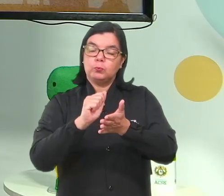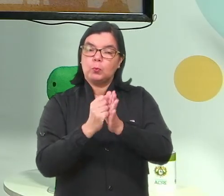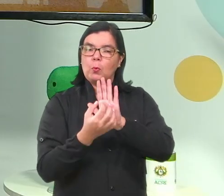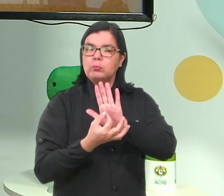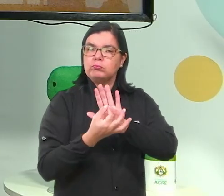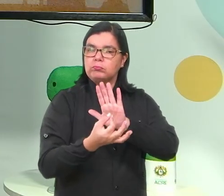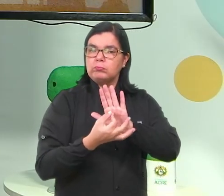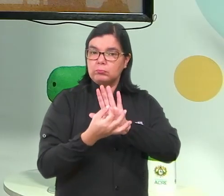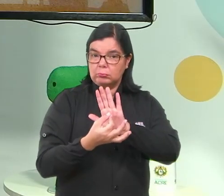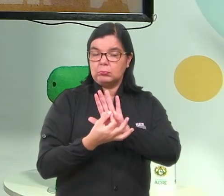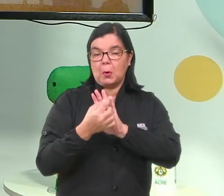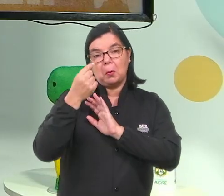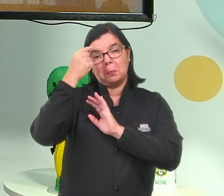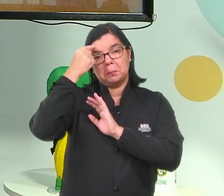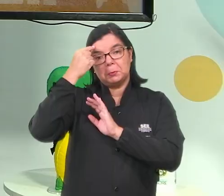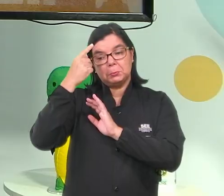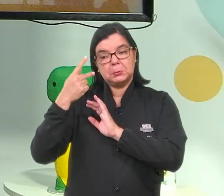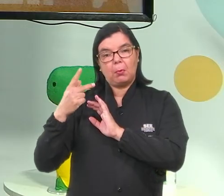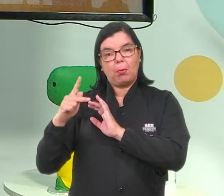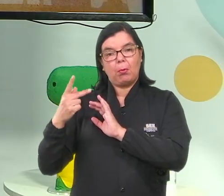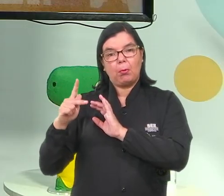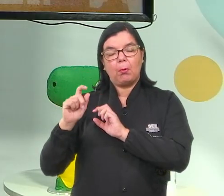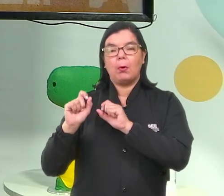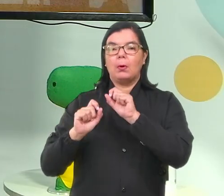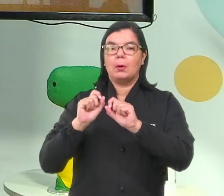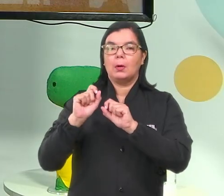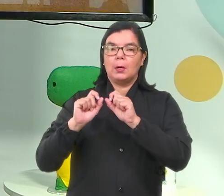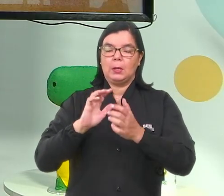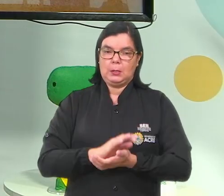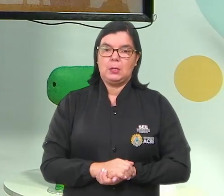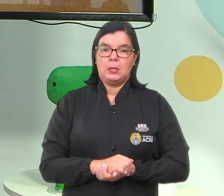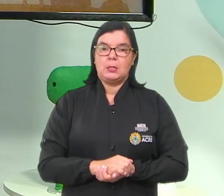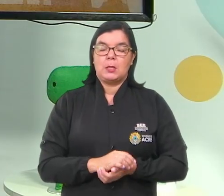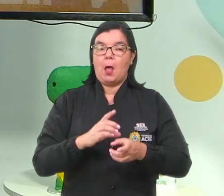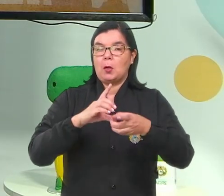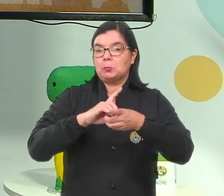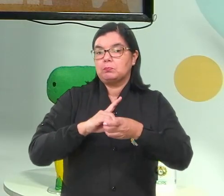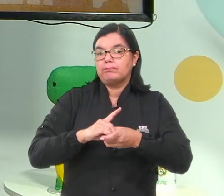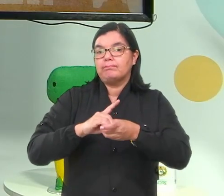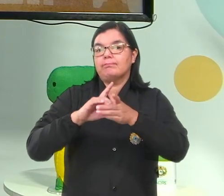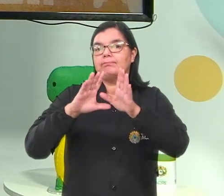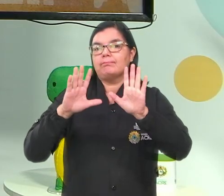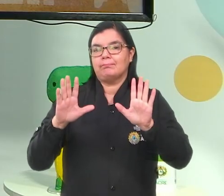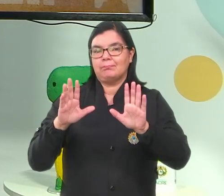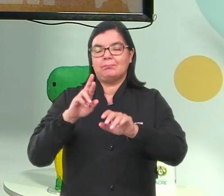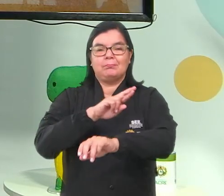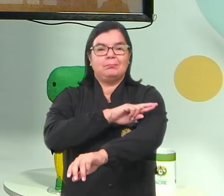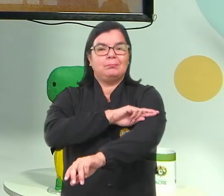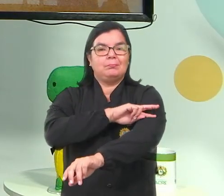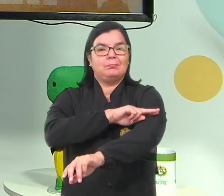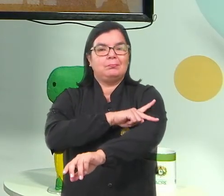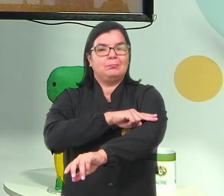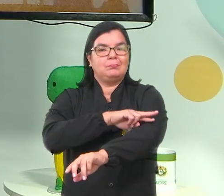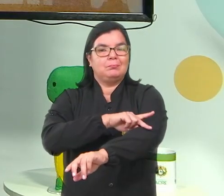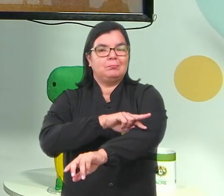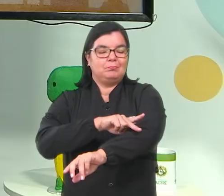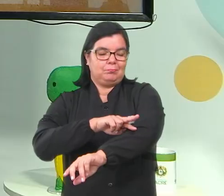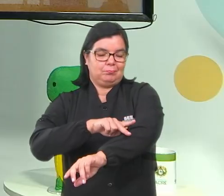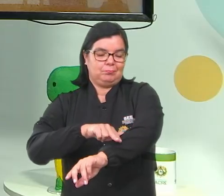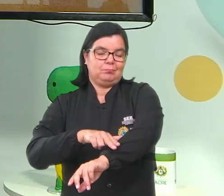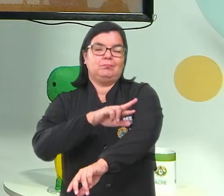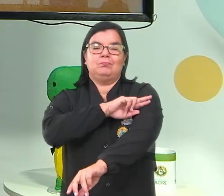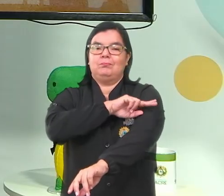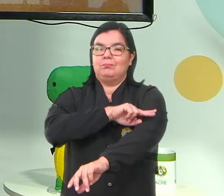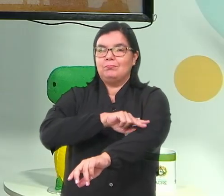em relação ao seu pensamento, ponderam a questão da democracia racial, ponderando,